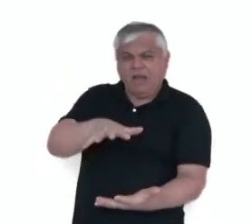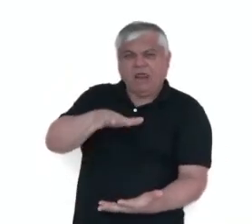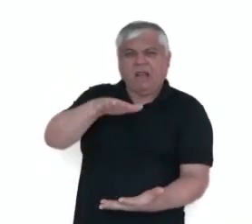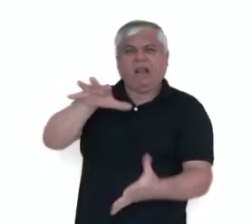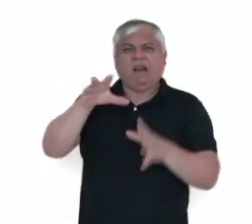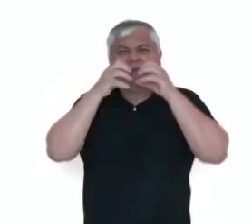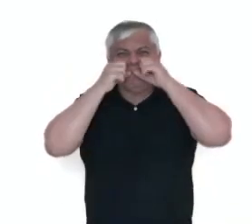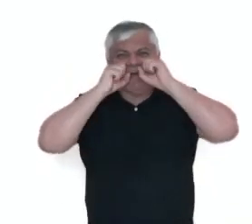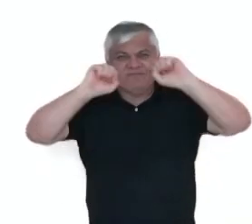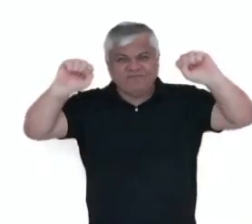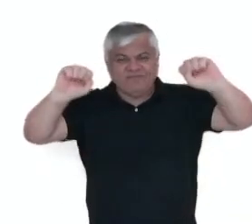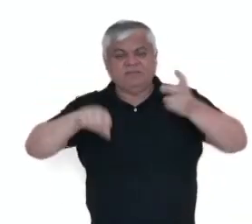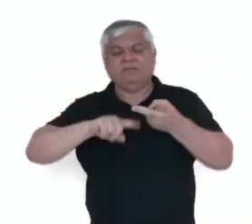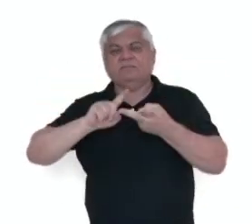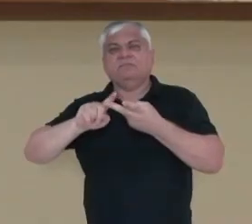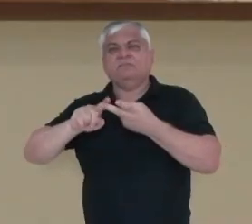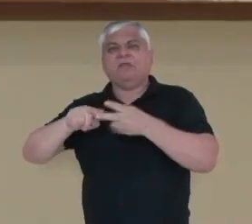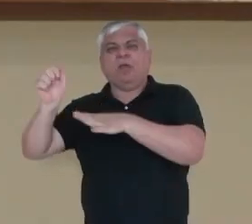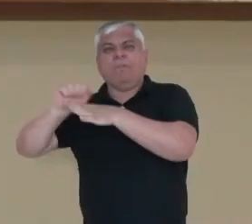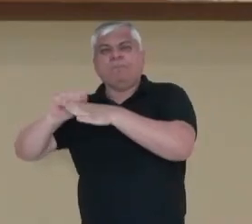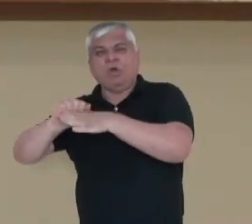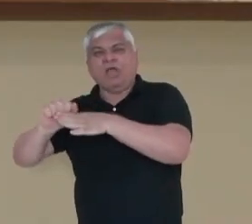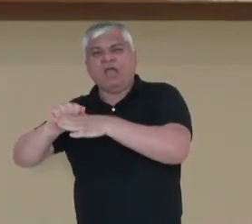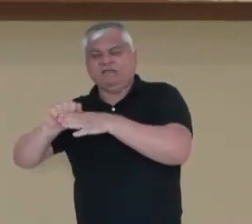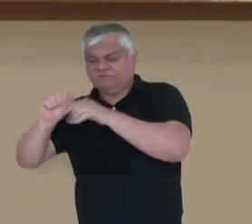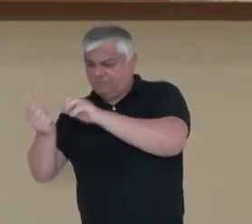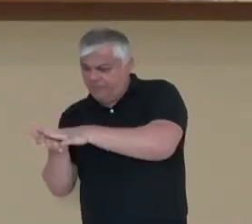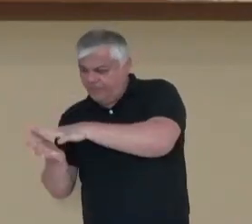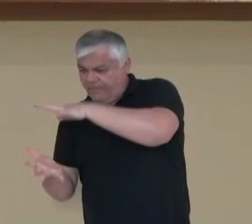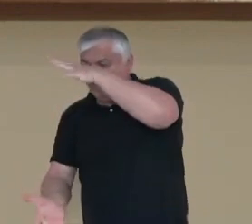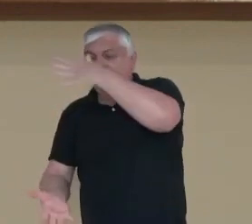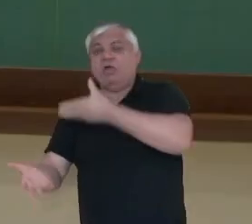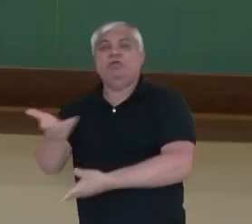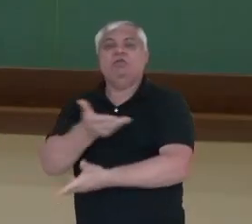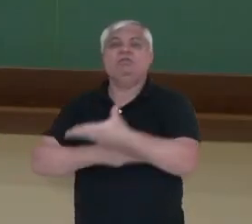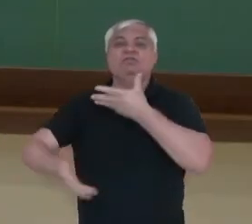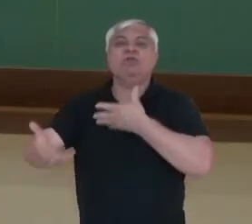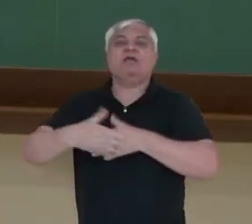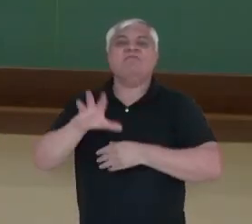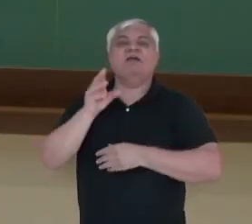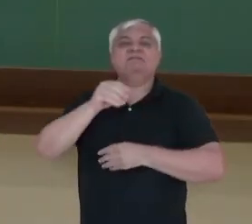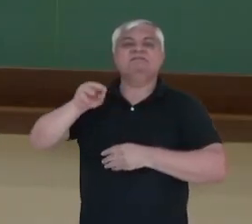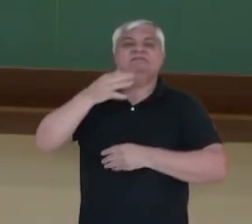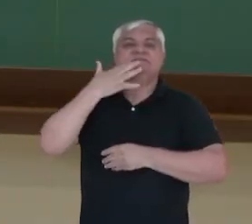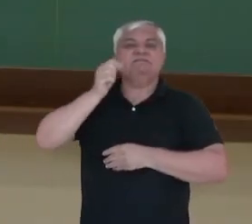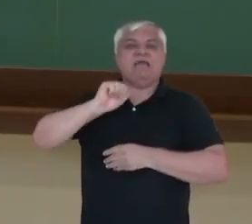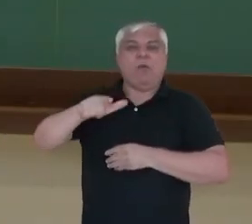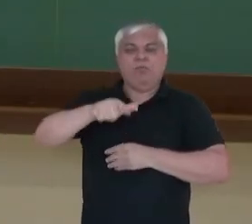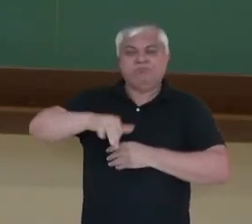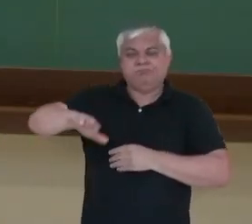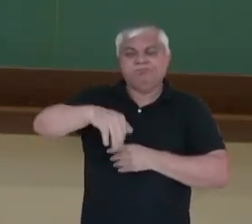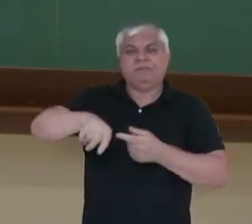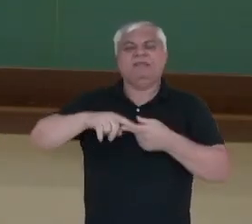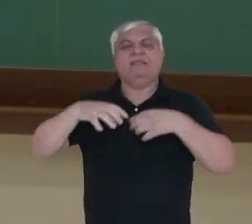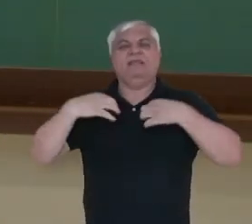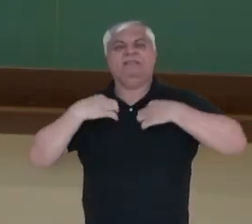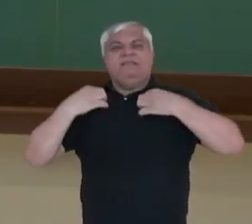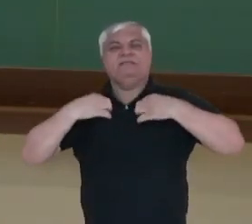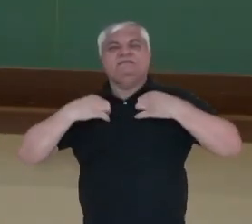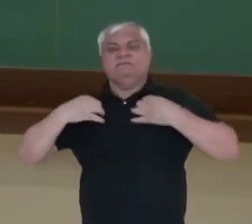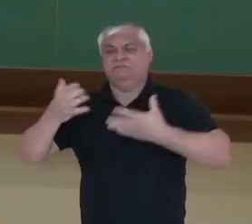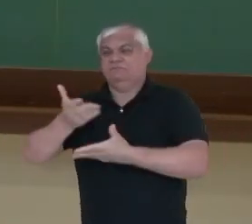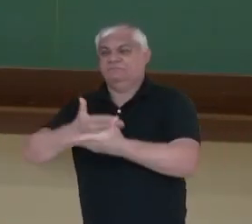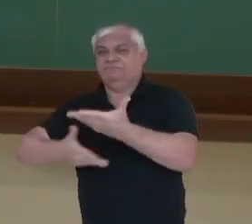em troca de punhados de sal e tecidos. Então, eles não pagavam, a gente não pode dizer assim,